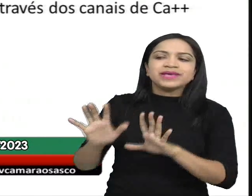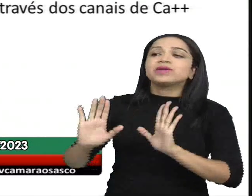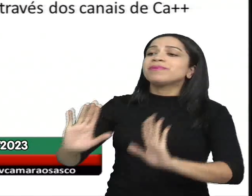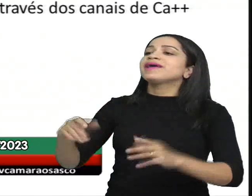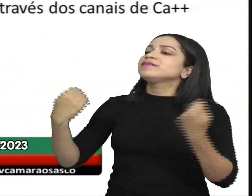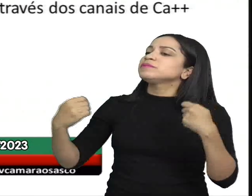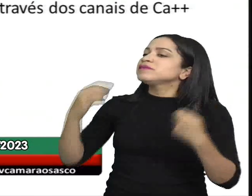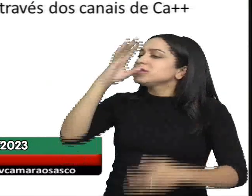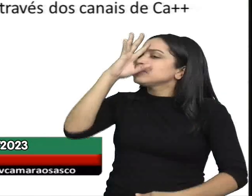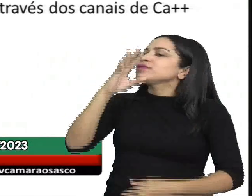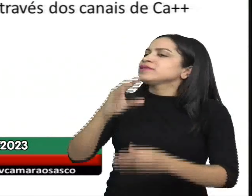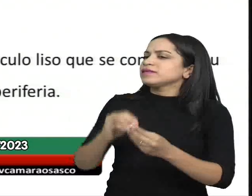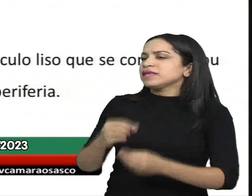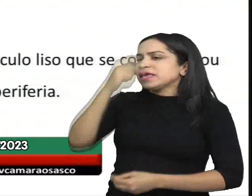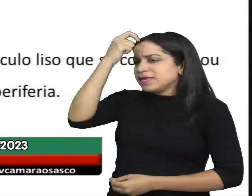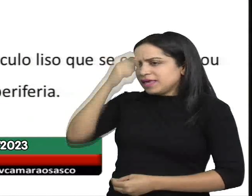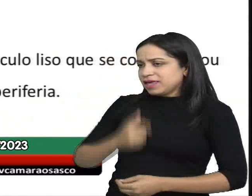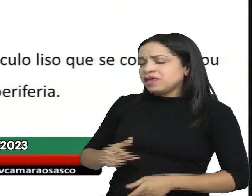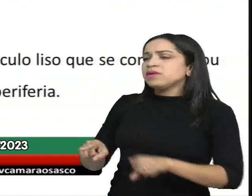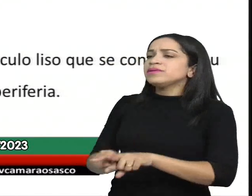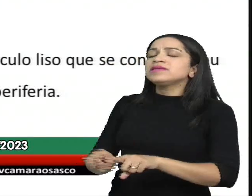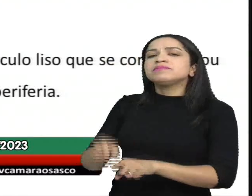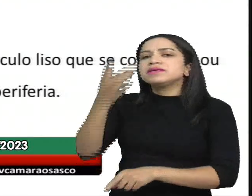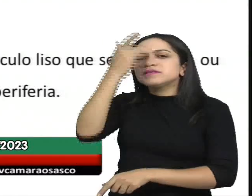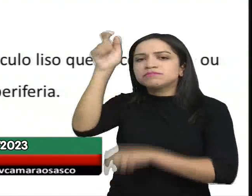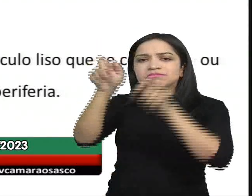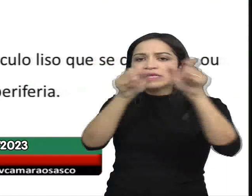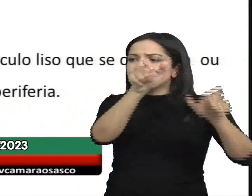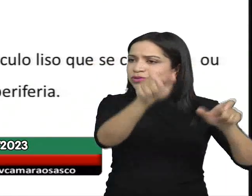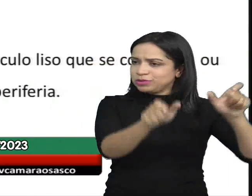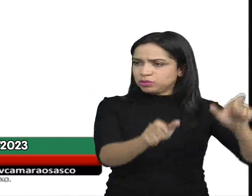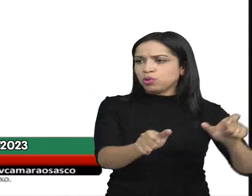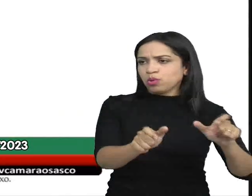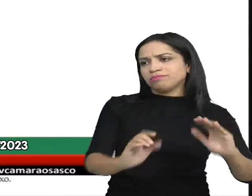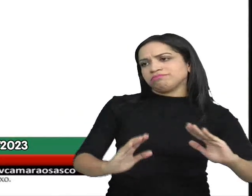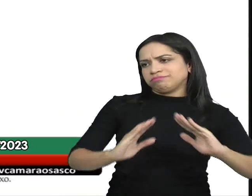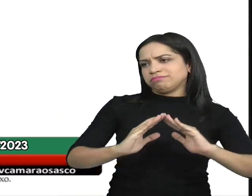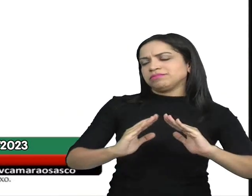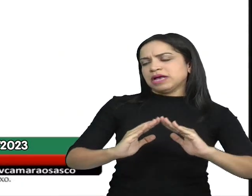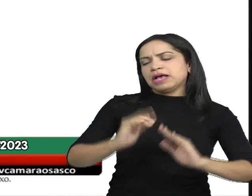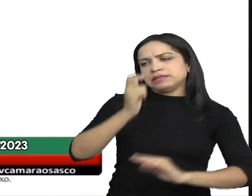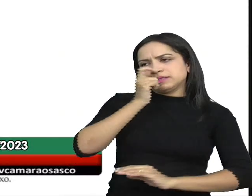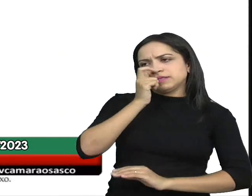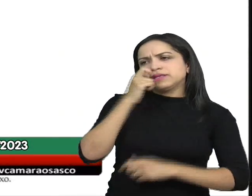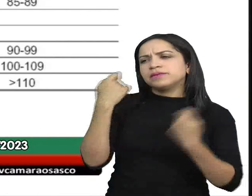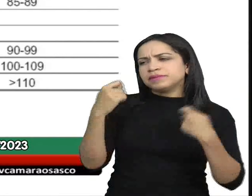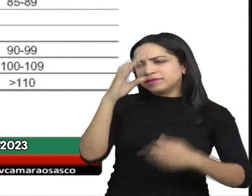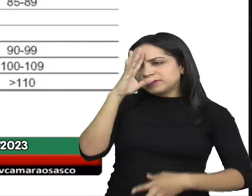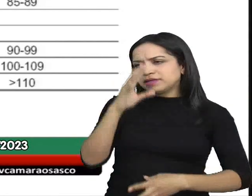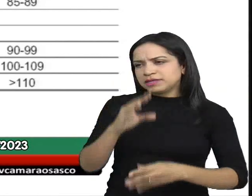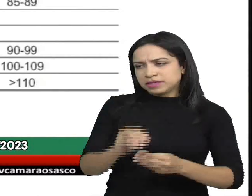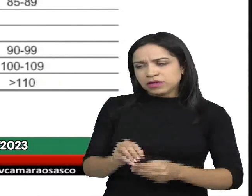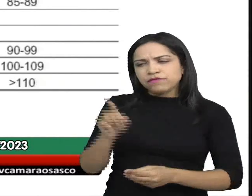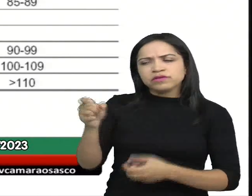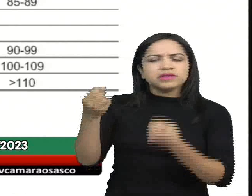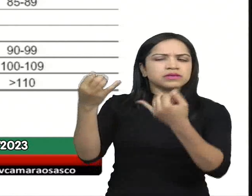não só eu, mas as pessoas que estão nos assistindo. Você falou que tem pessoas que não dão os sintomas, certo? Certo.